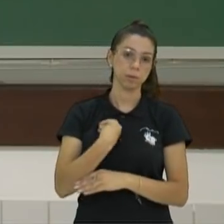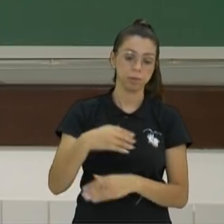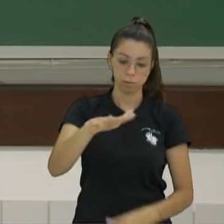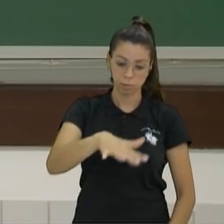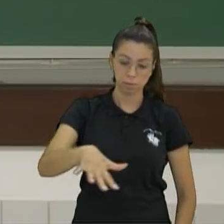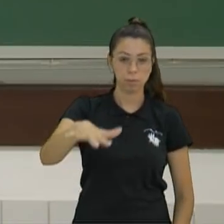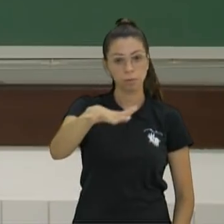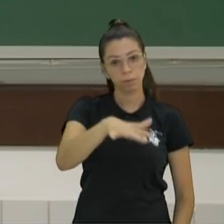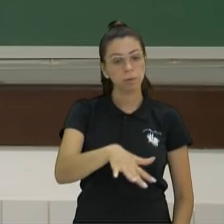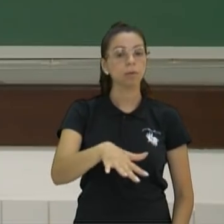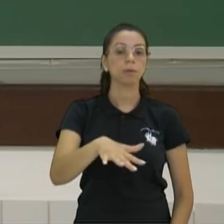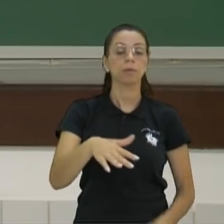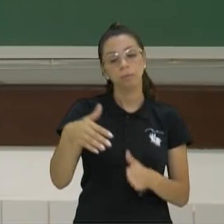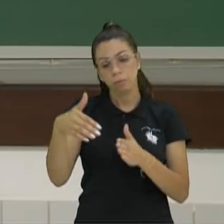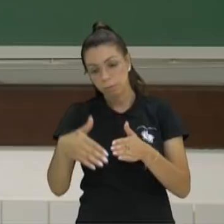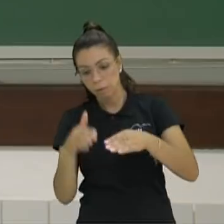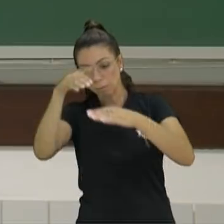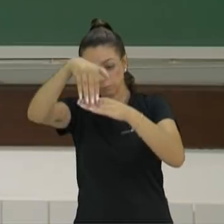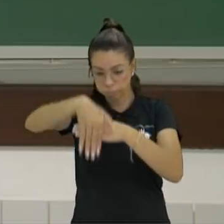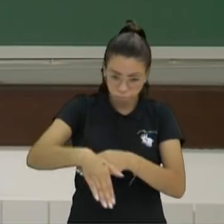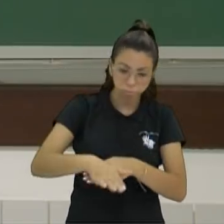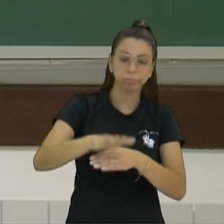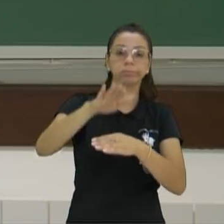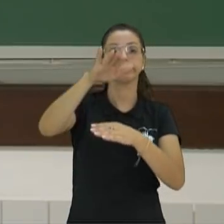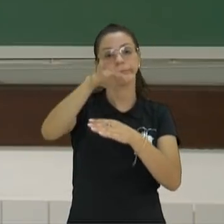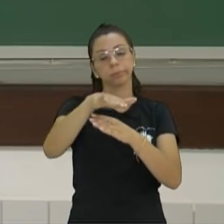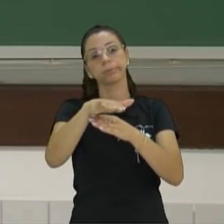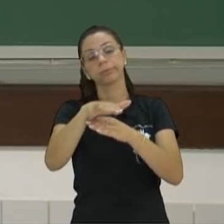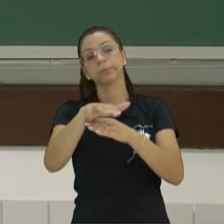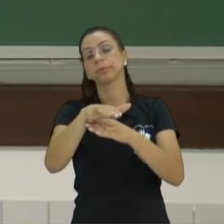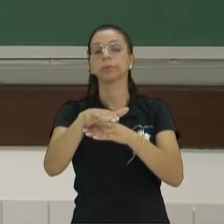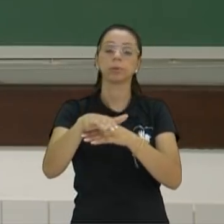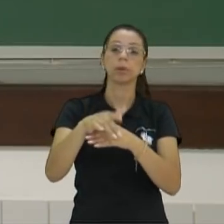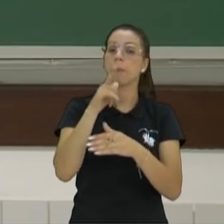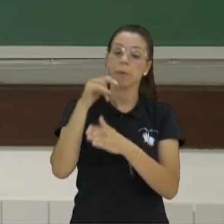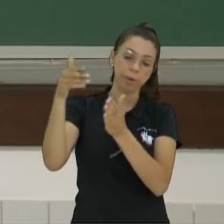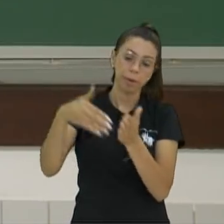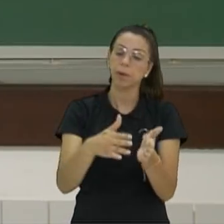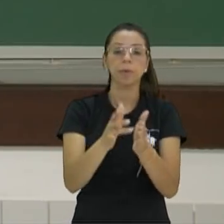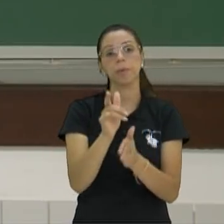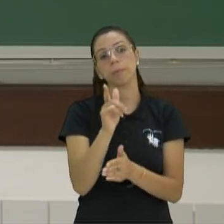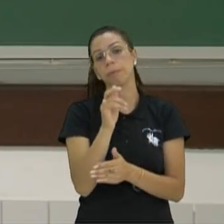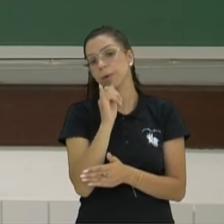terreno, todos os desníveis, né? Todos os rios, por exemplo,